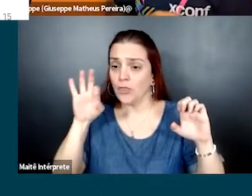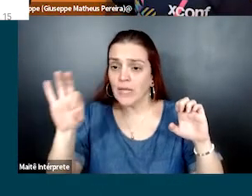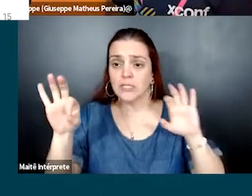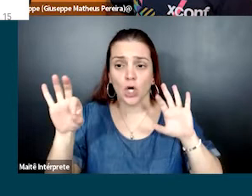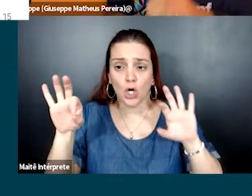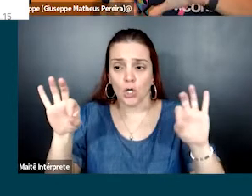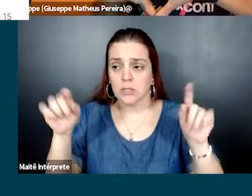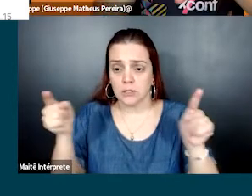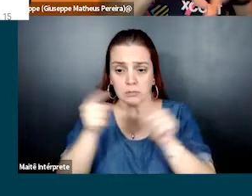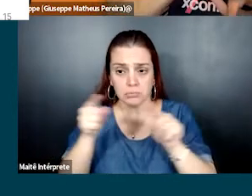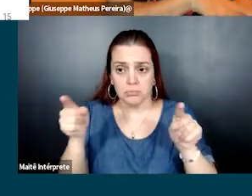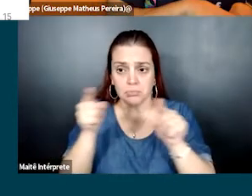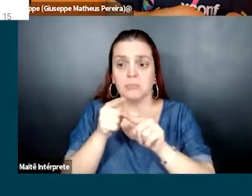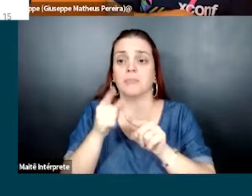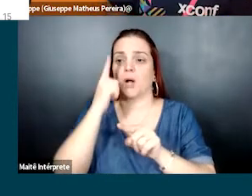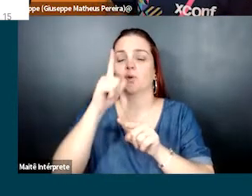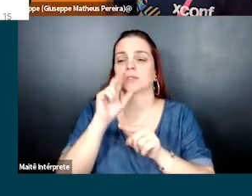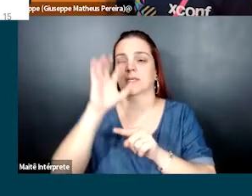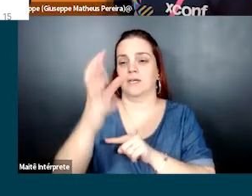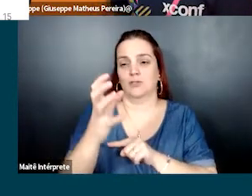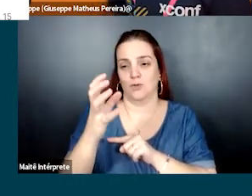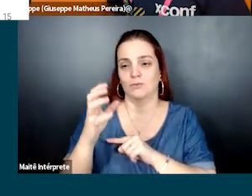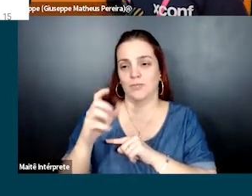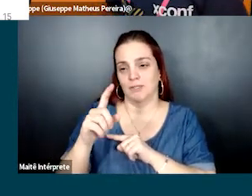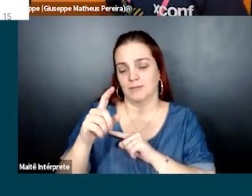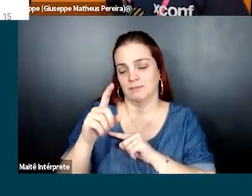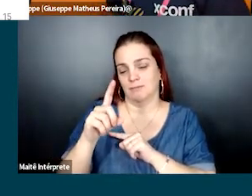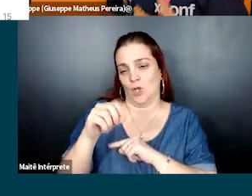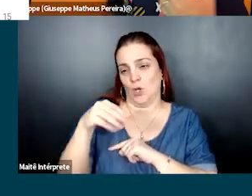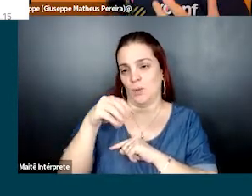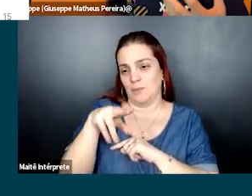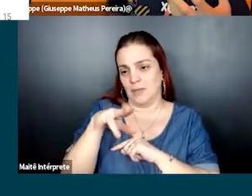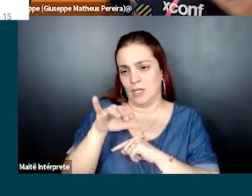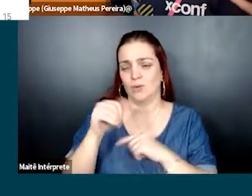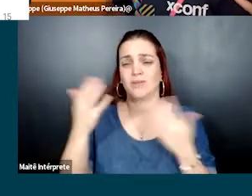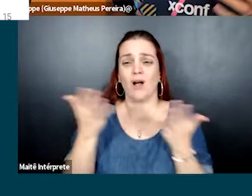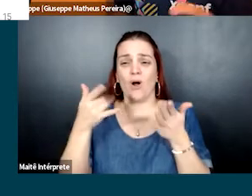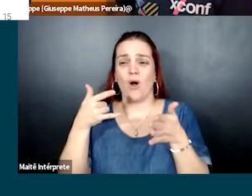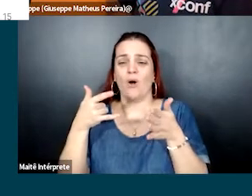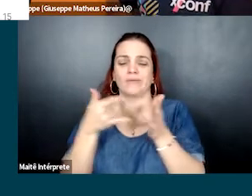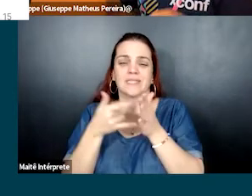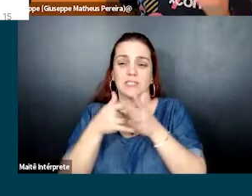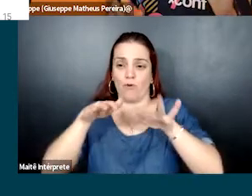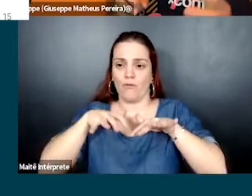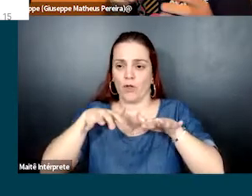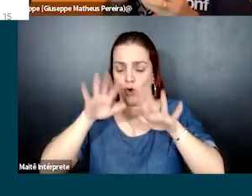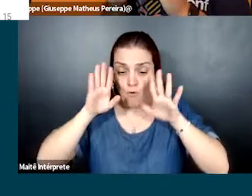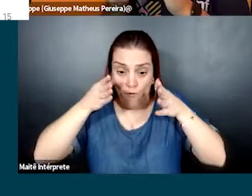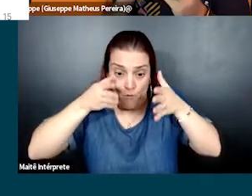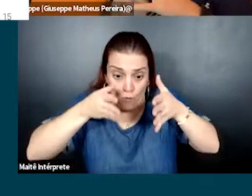si para resolver os problemas desse domínio, né? Então, hoje os desenvolvedores focam muito no código. Vou